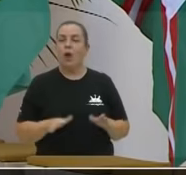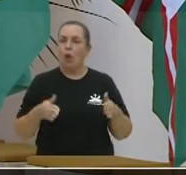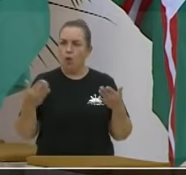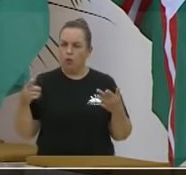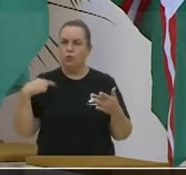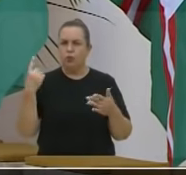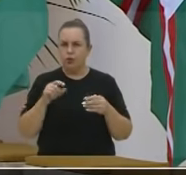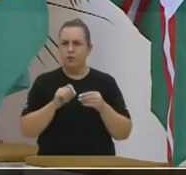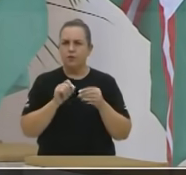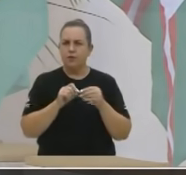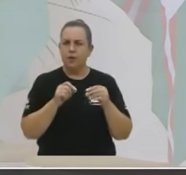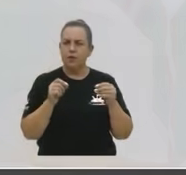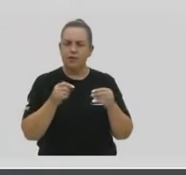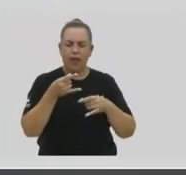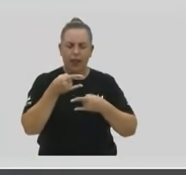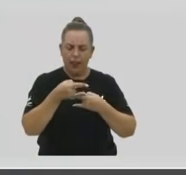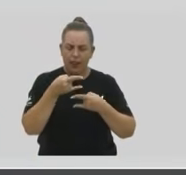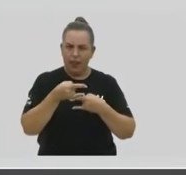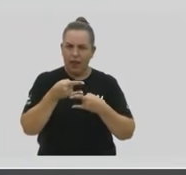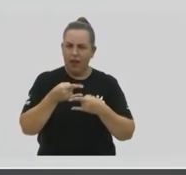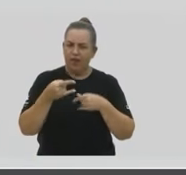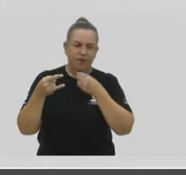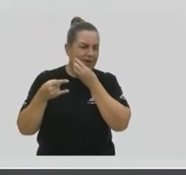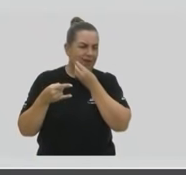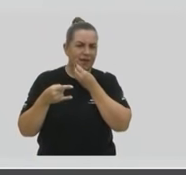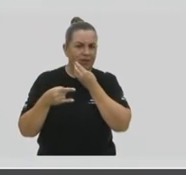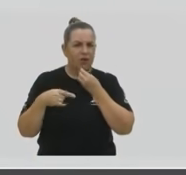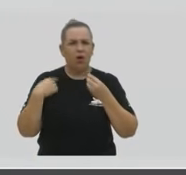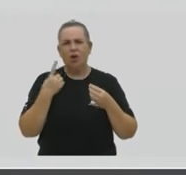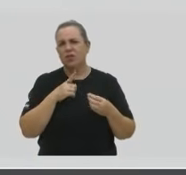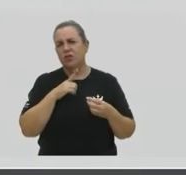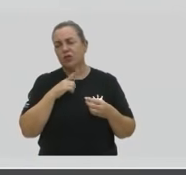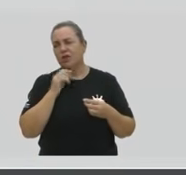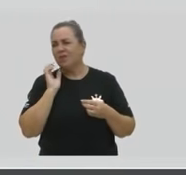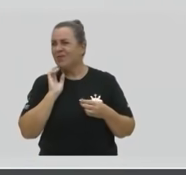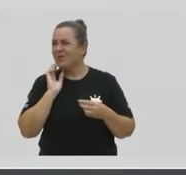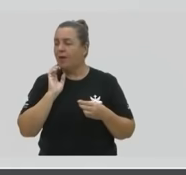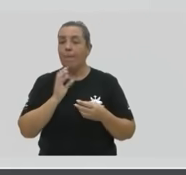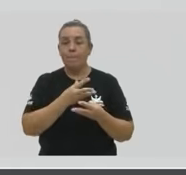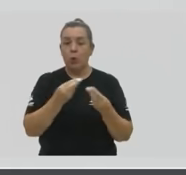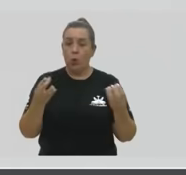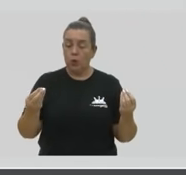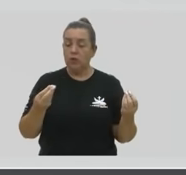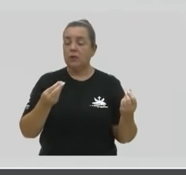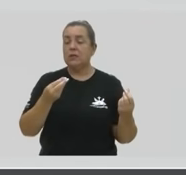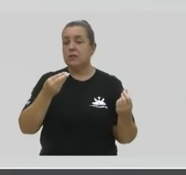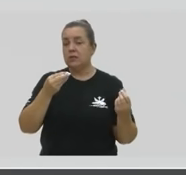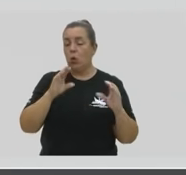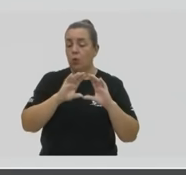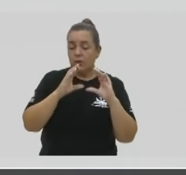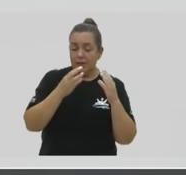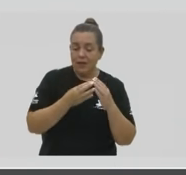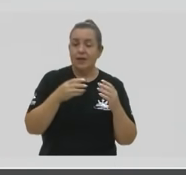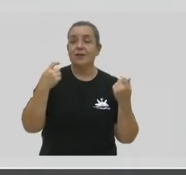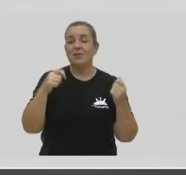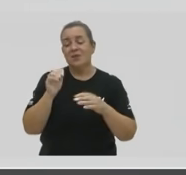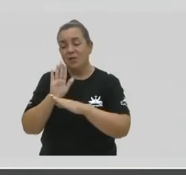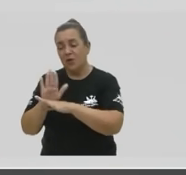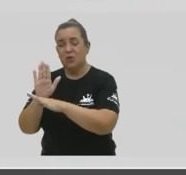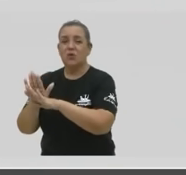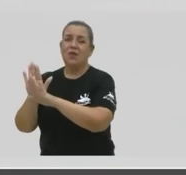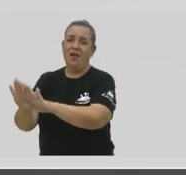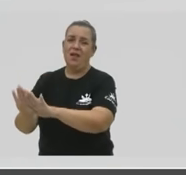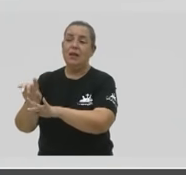fizemos e abrimos a live sem pretensões. Tínhamos um enorme número de comunidades que iriam